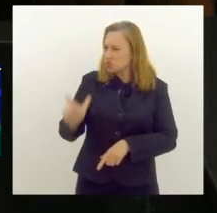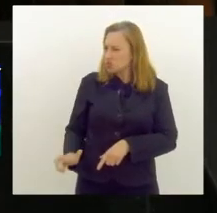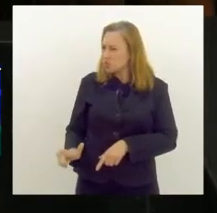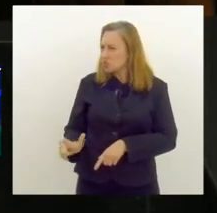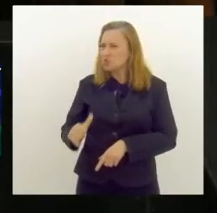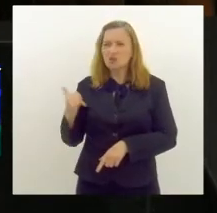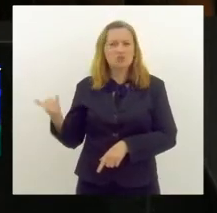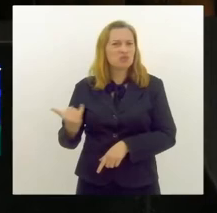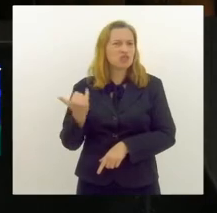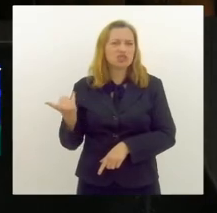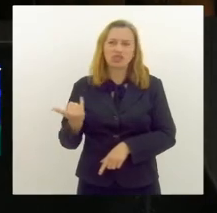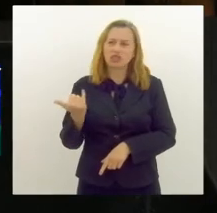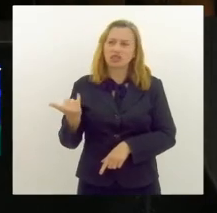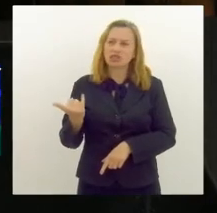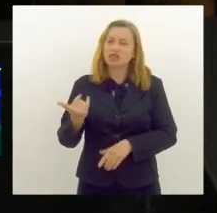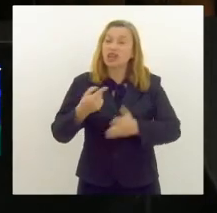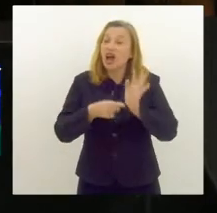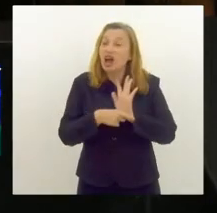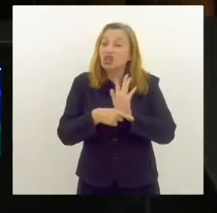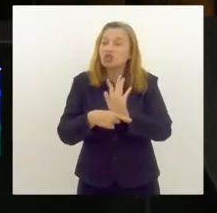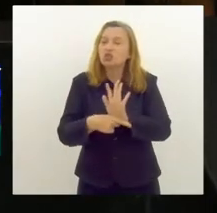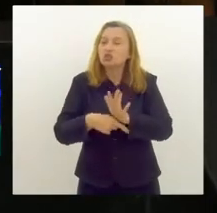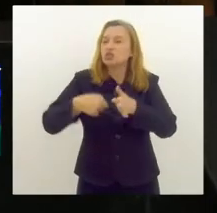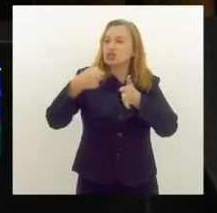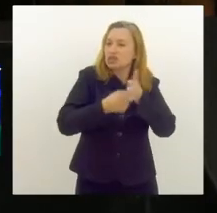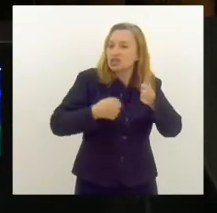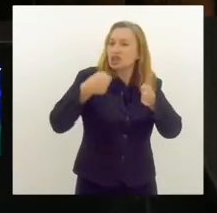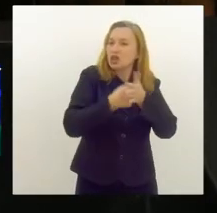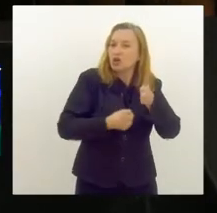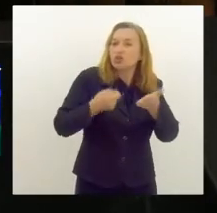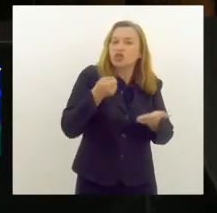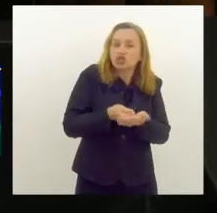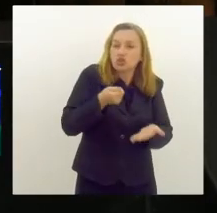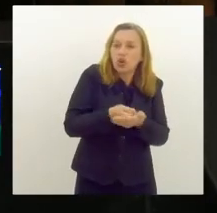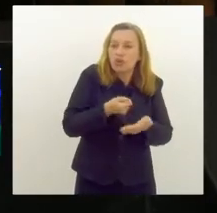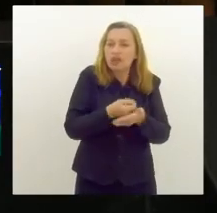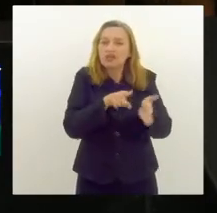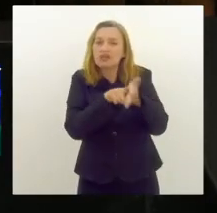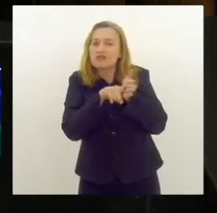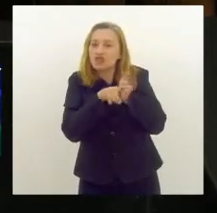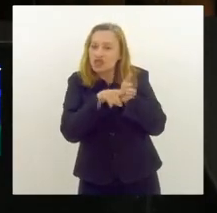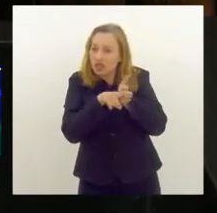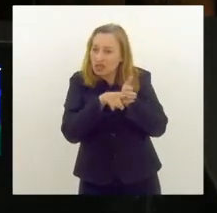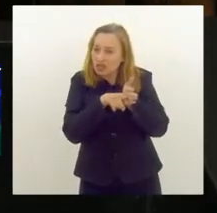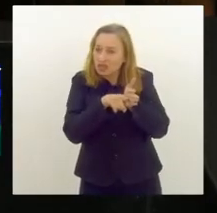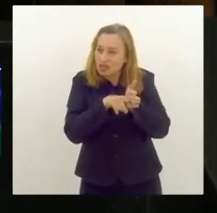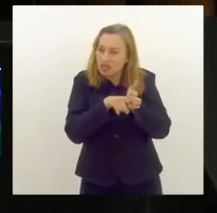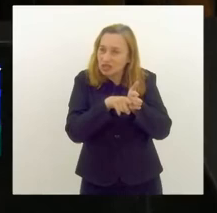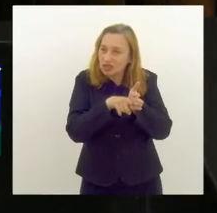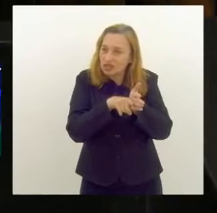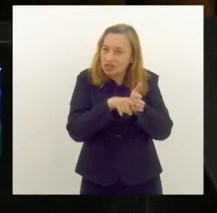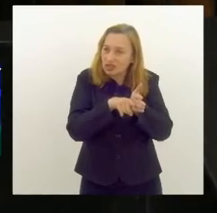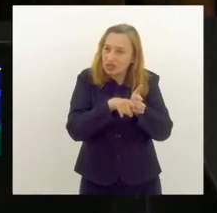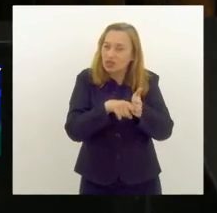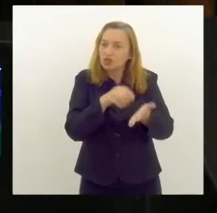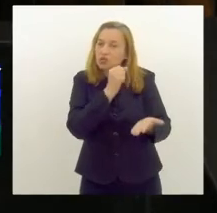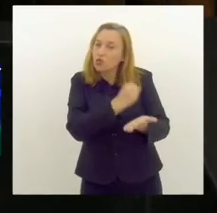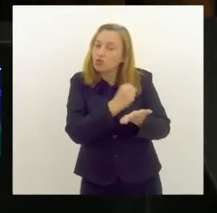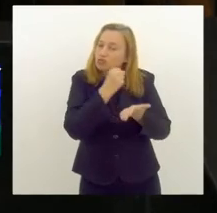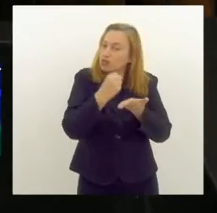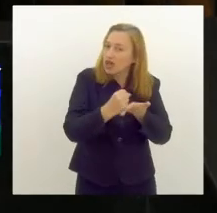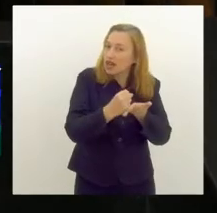humano incrível na ajuda dessa luta de cobrança e fiscalização, no desenrolar dos